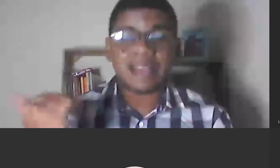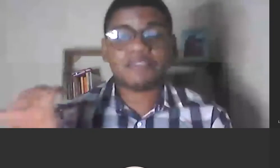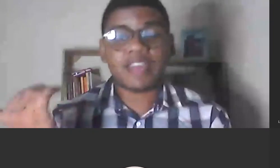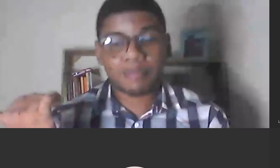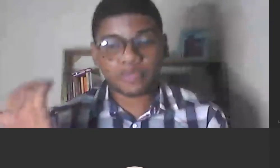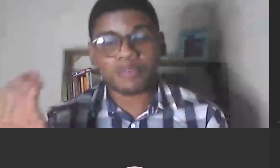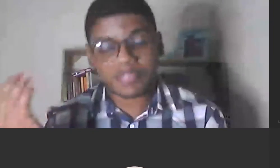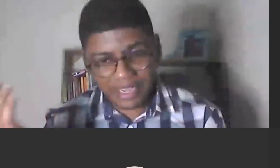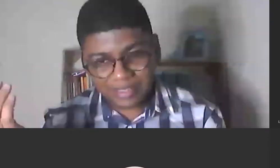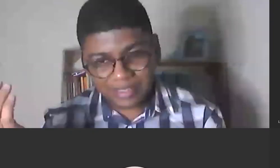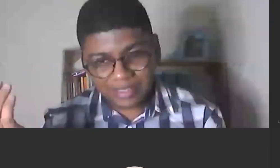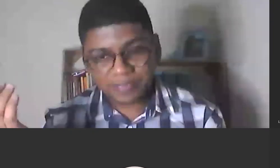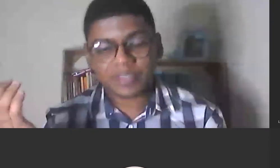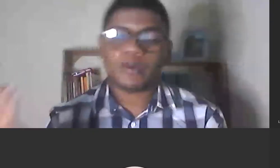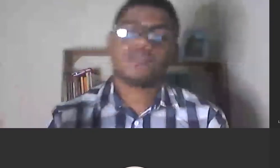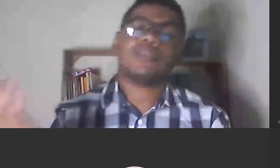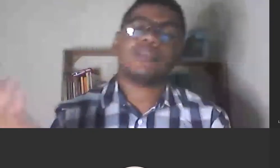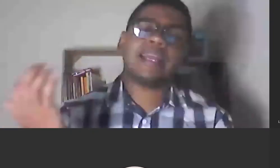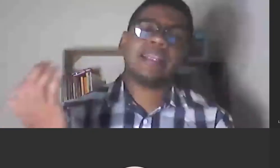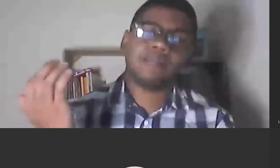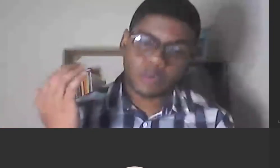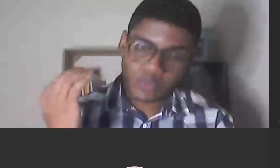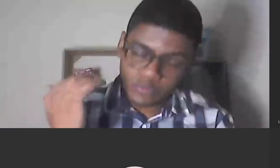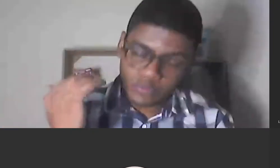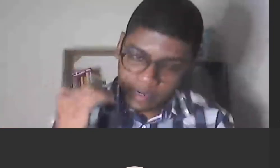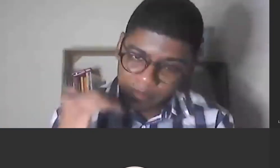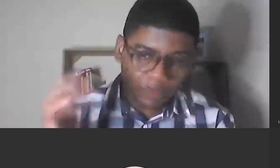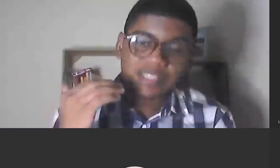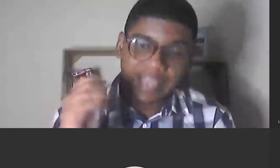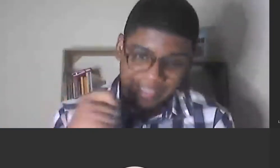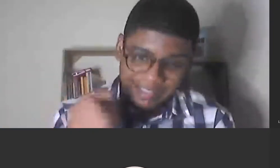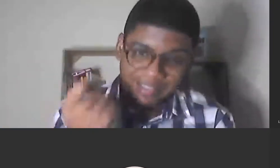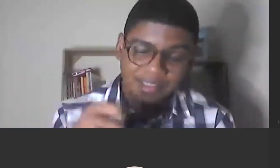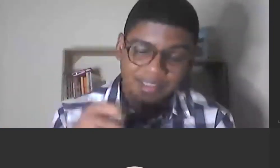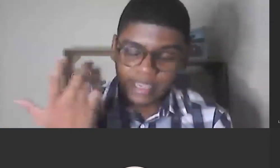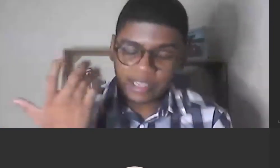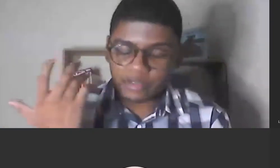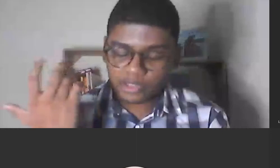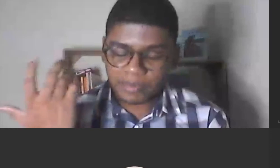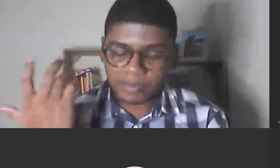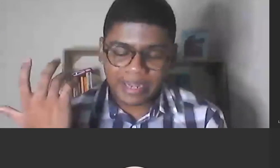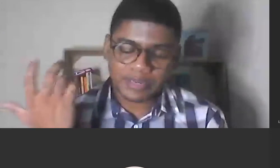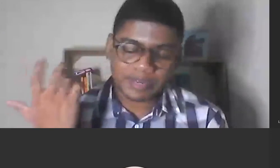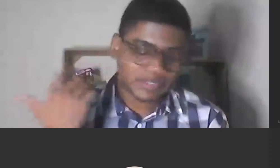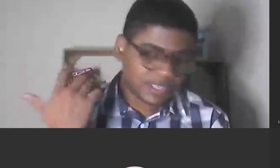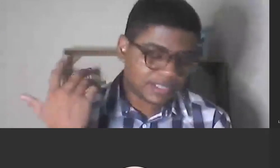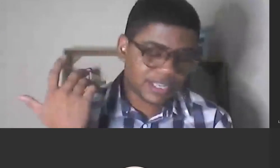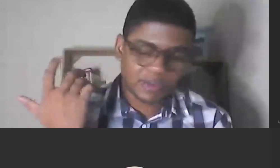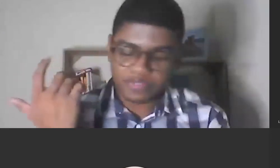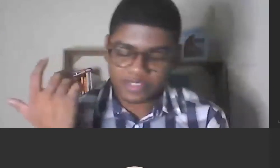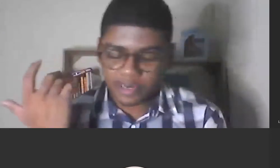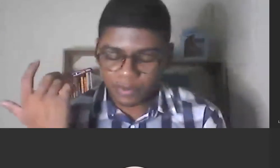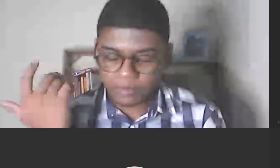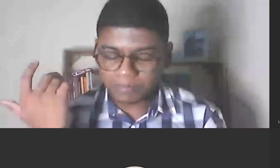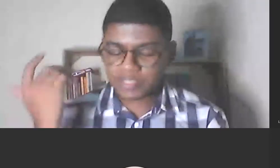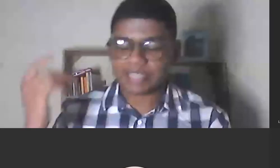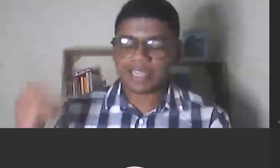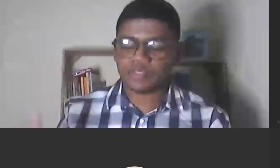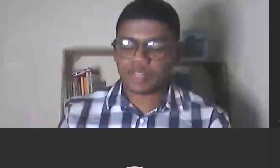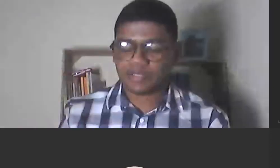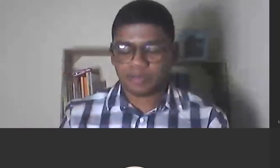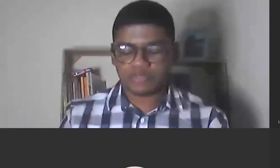se eu não trabalhar verbos com vocês, eu posso trabalhar, de repente, alguns verbos, alguns sinais, né, que o que eu tinha preparado para vocês seriam